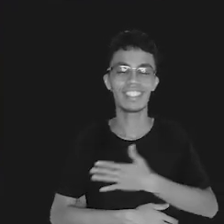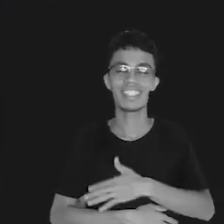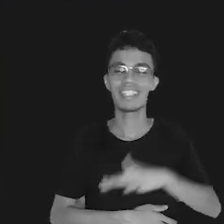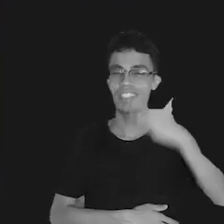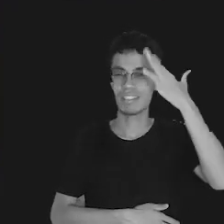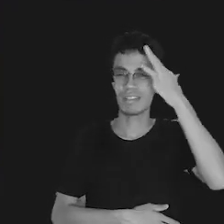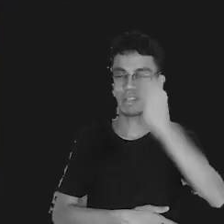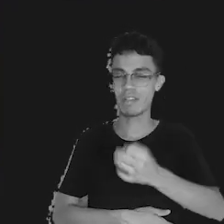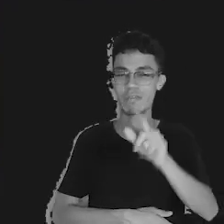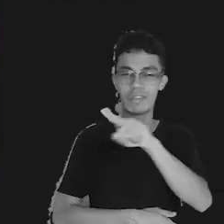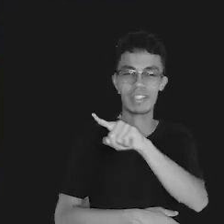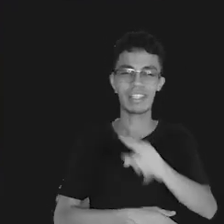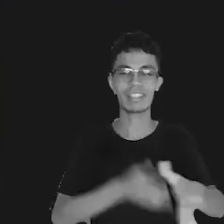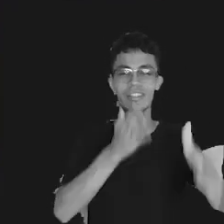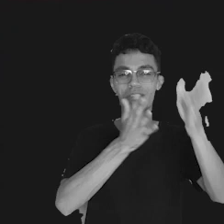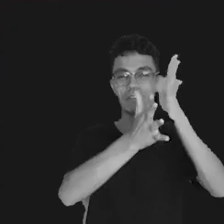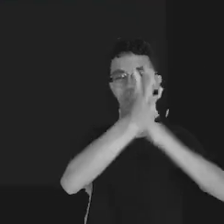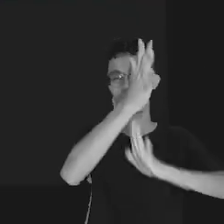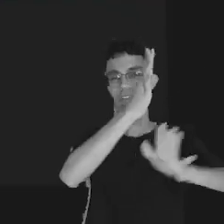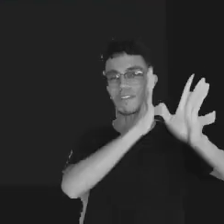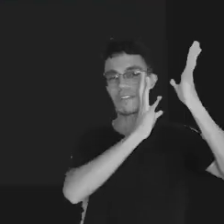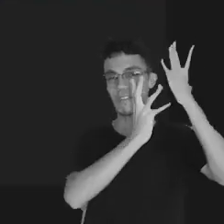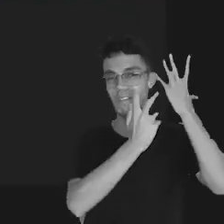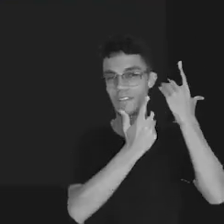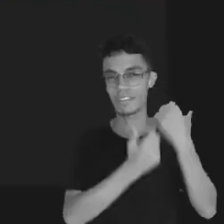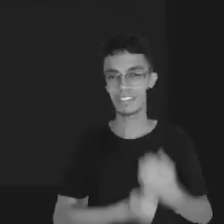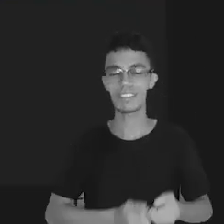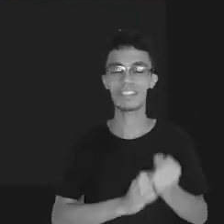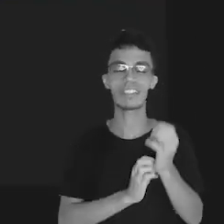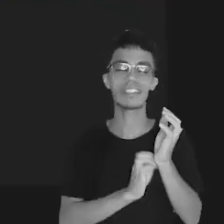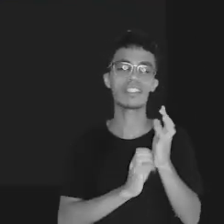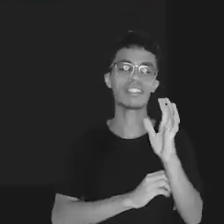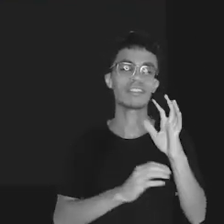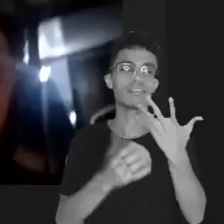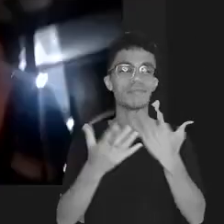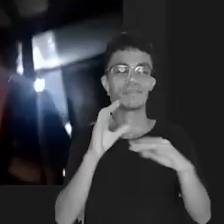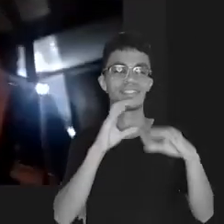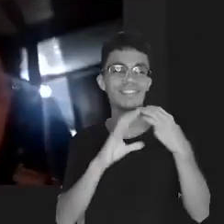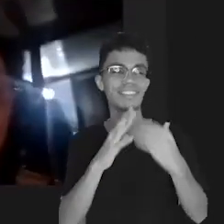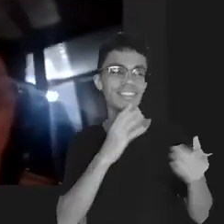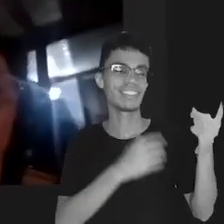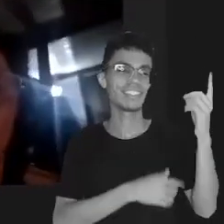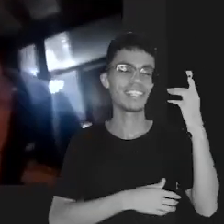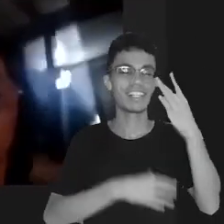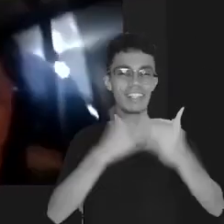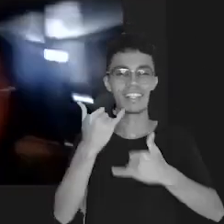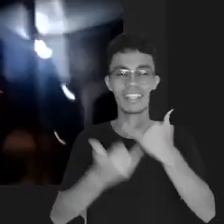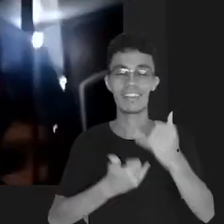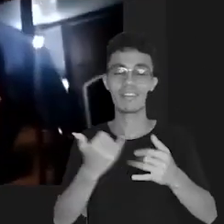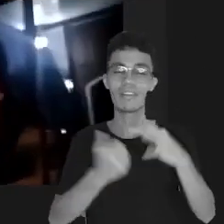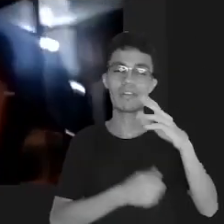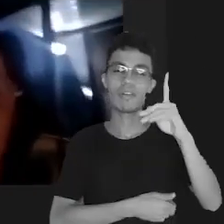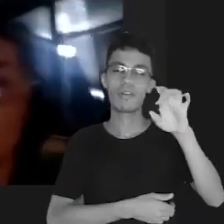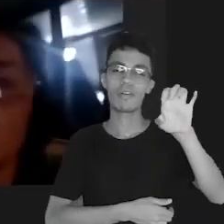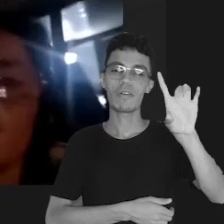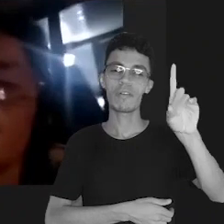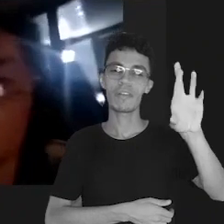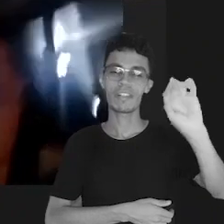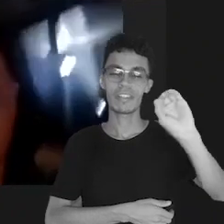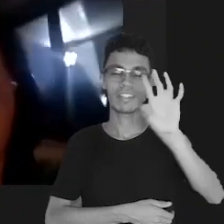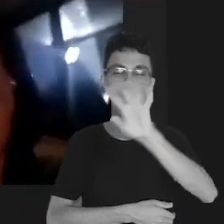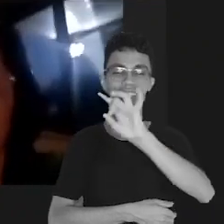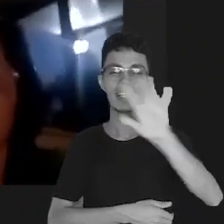ouvindo. E que de alguma forma também dialogasse, eu até brincava com a figura do Pedro e o Lobo, né? Onde